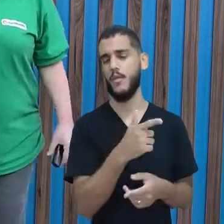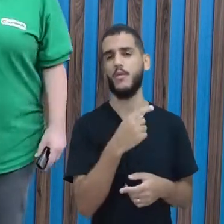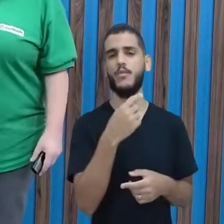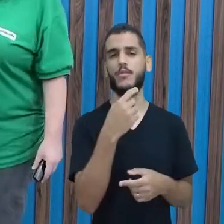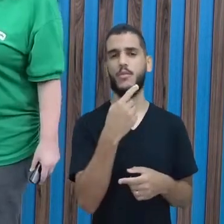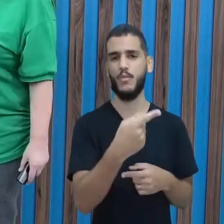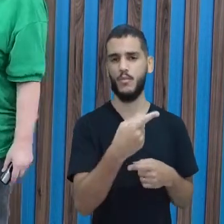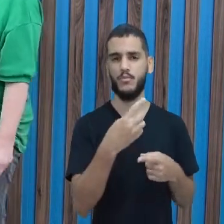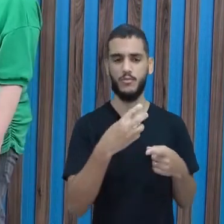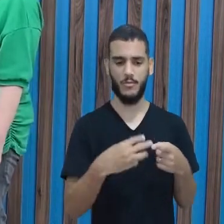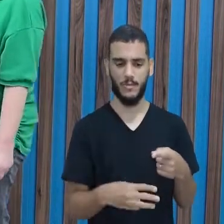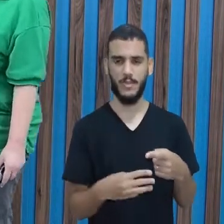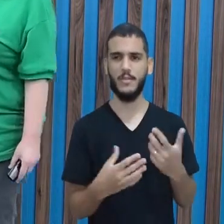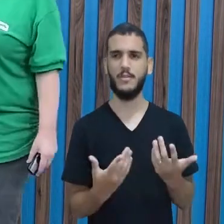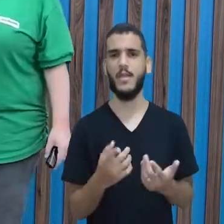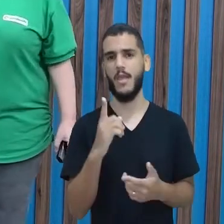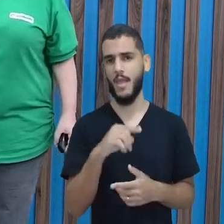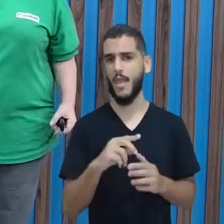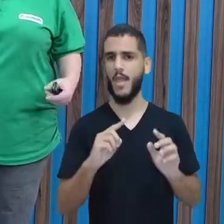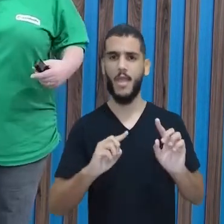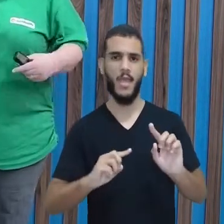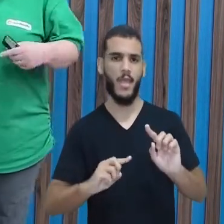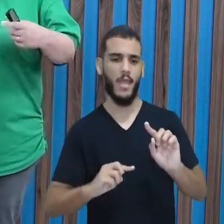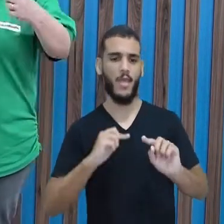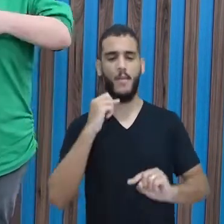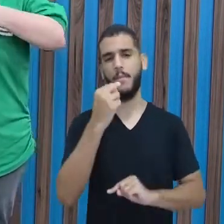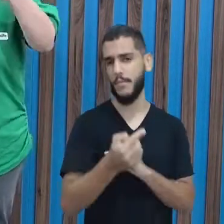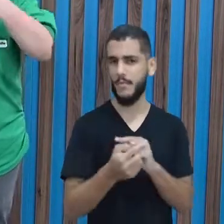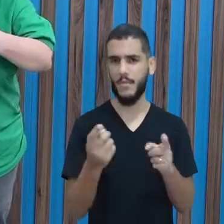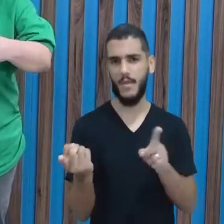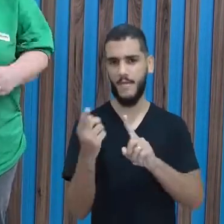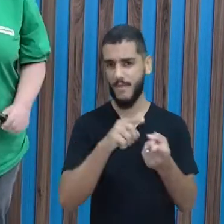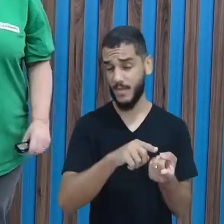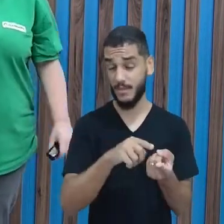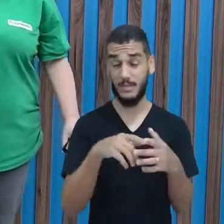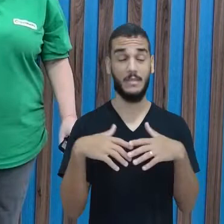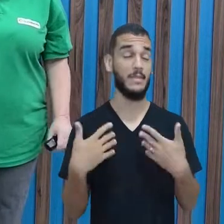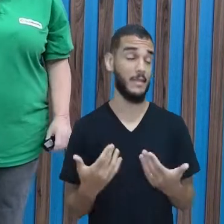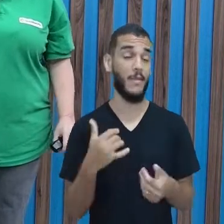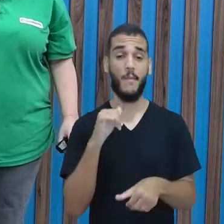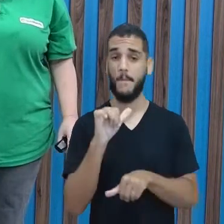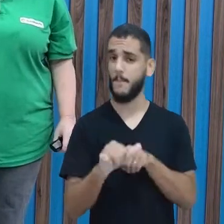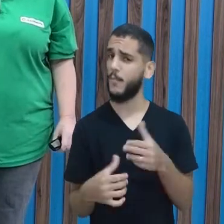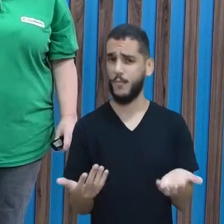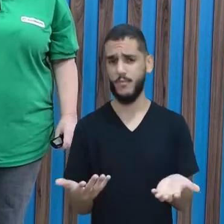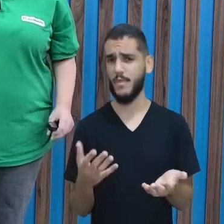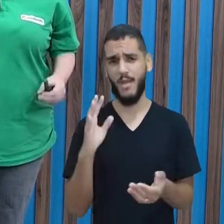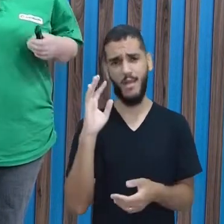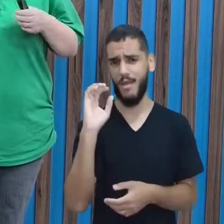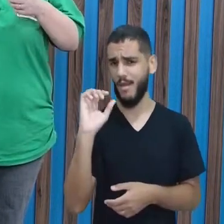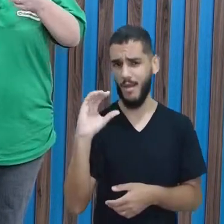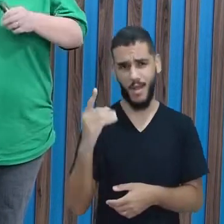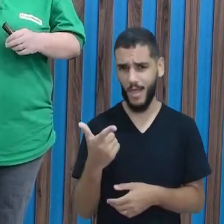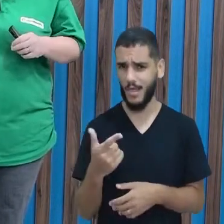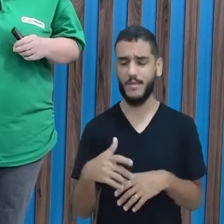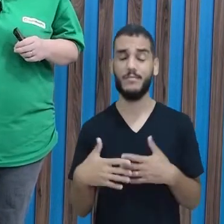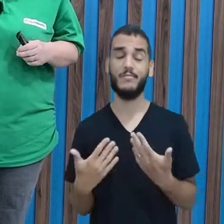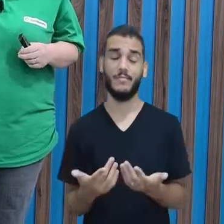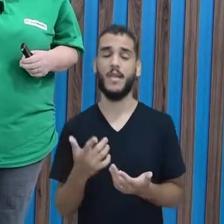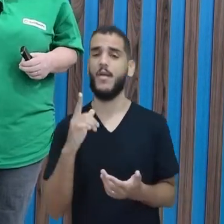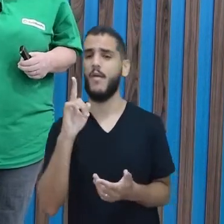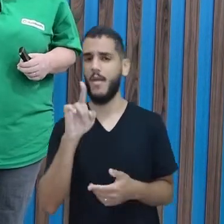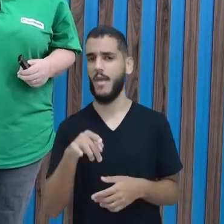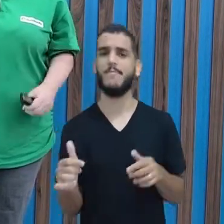pessoal. Ó, no inverso, não são grandezas inversamente proporcionais? Então, está